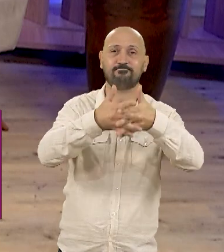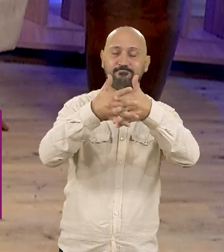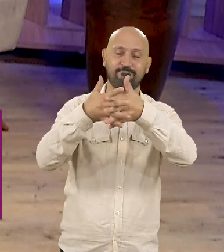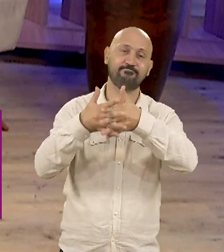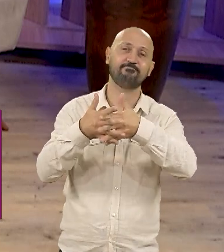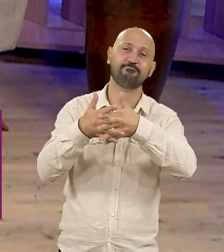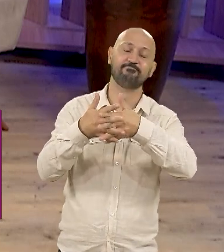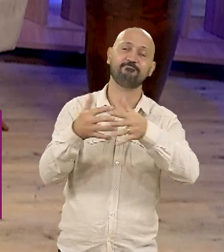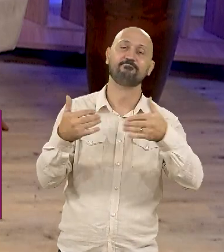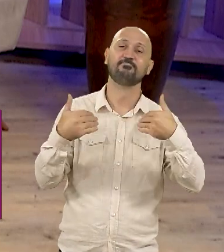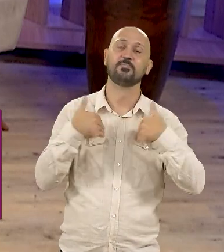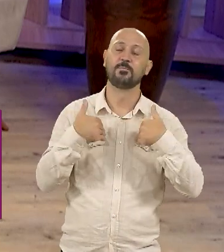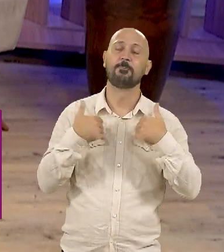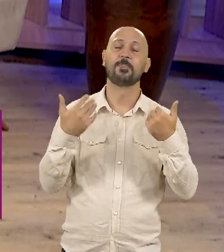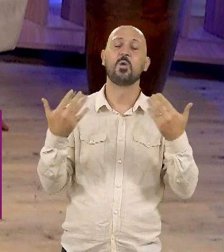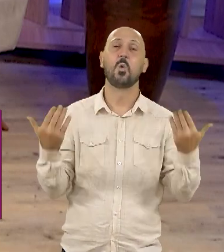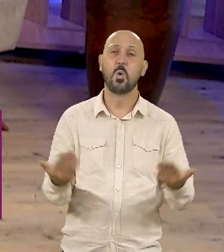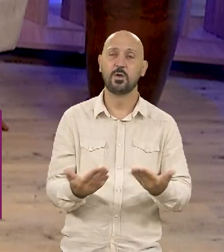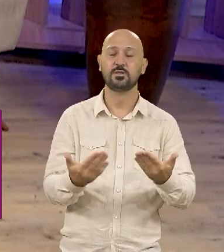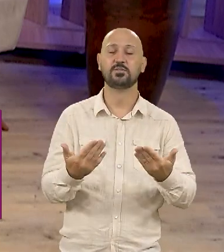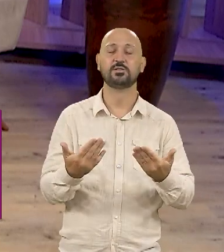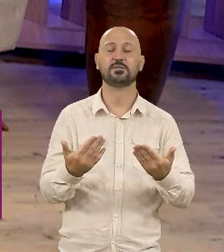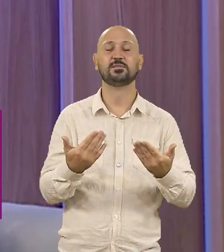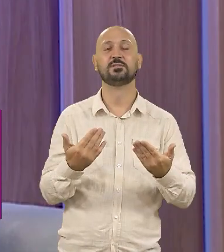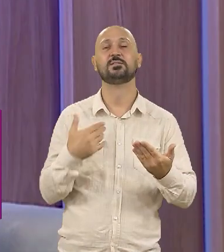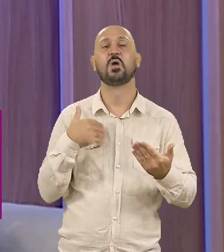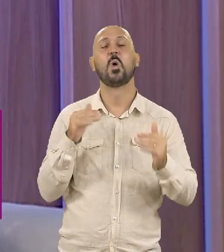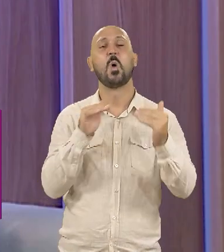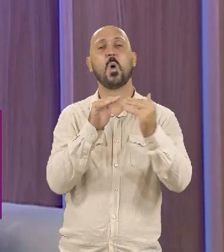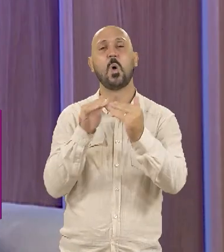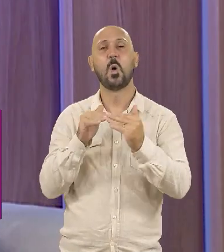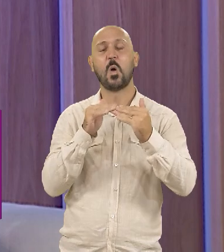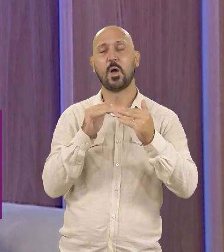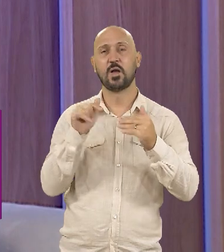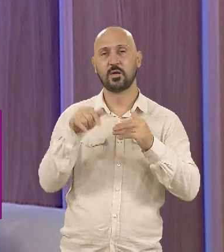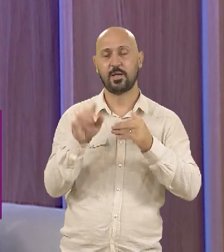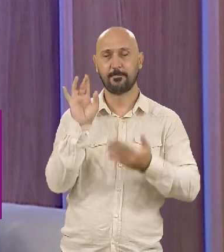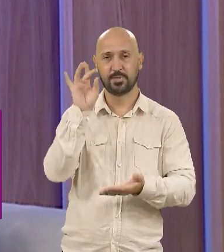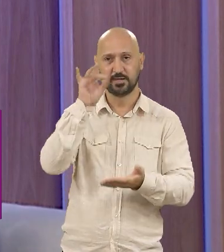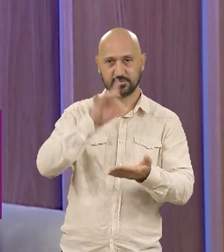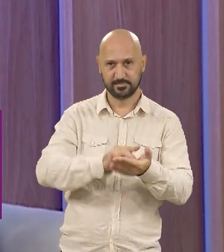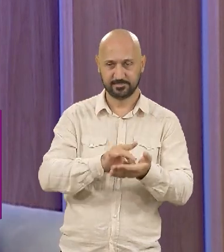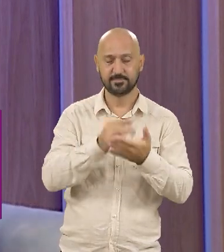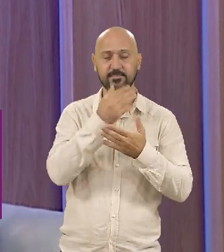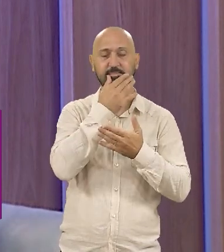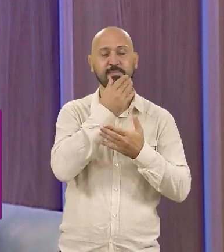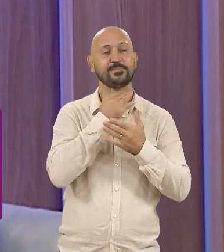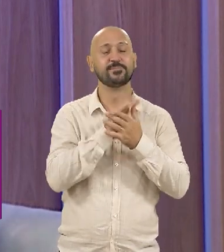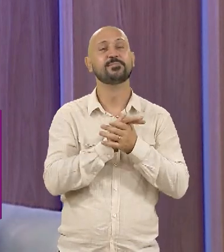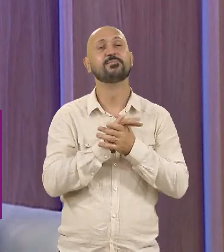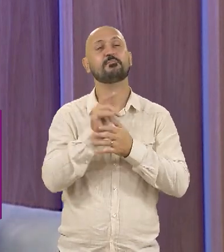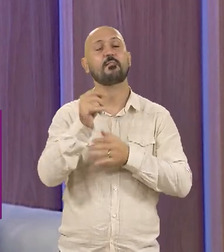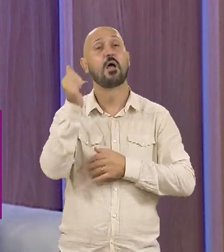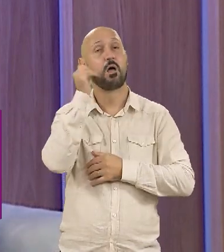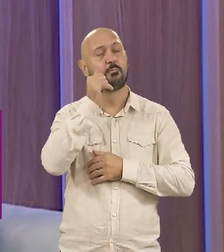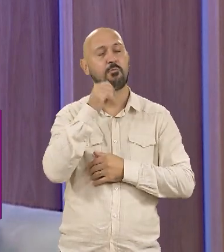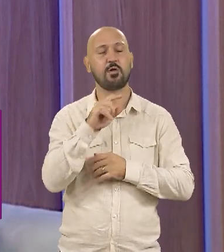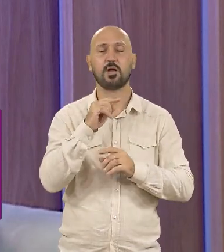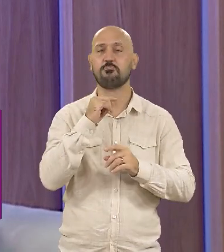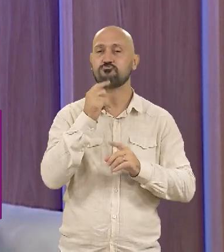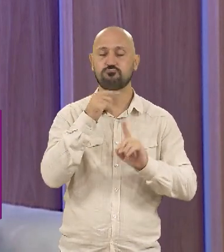de trazer para a realidade, né? Então a mulher é infértil, já fez todas as possibilidades